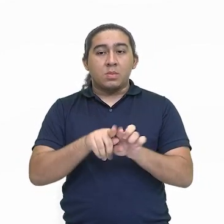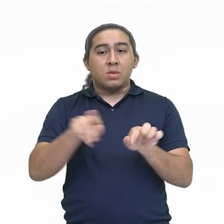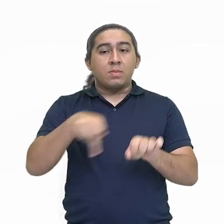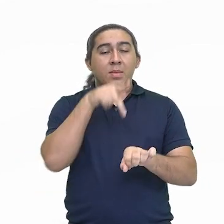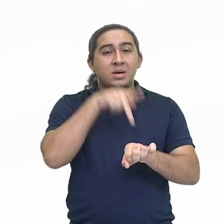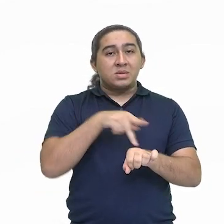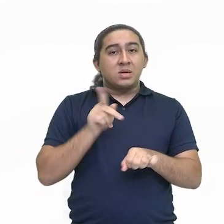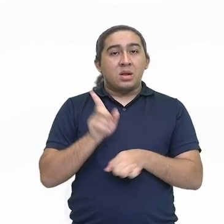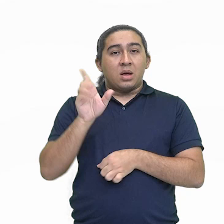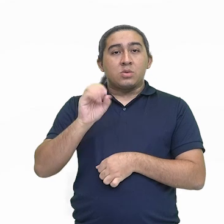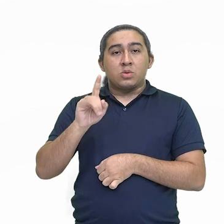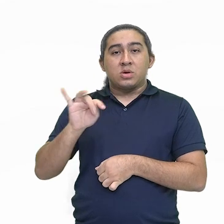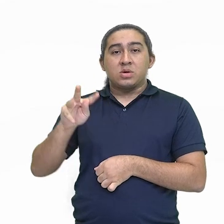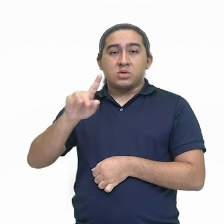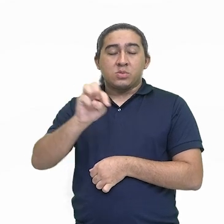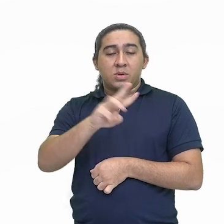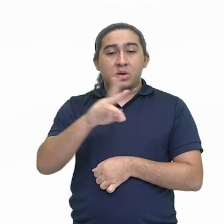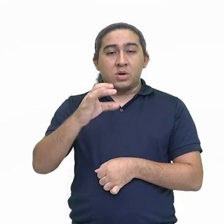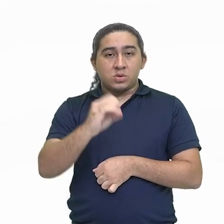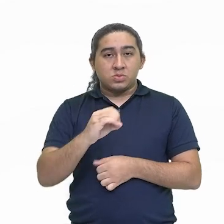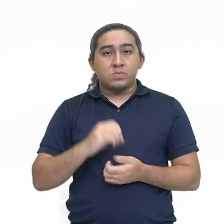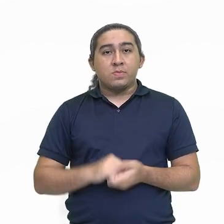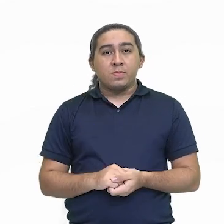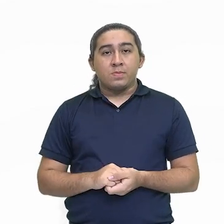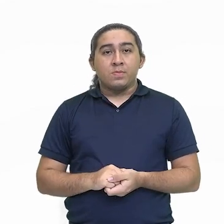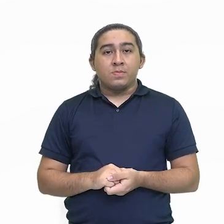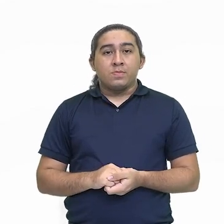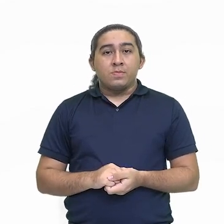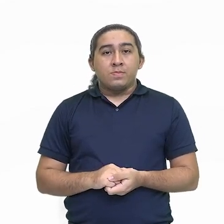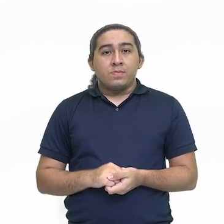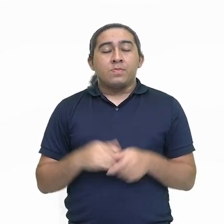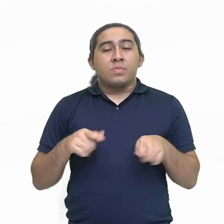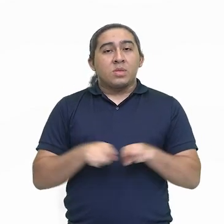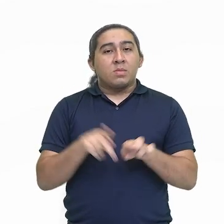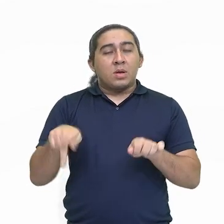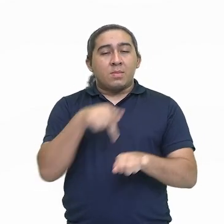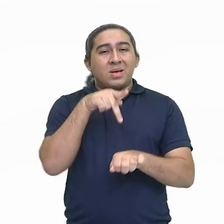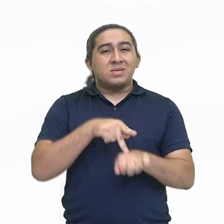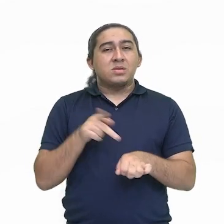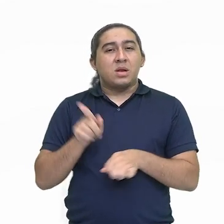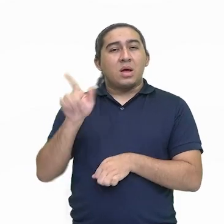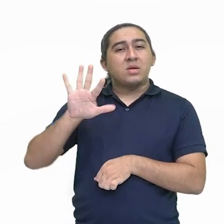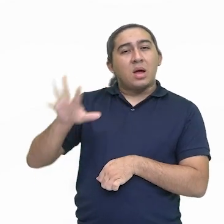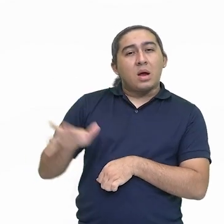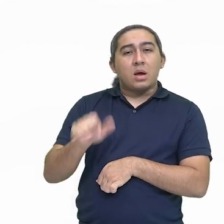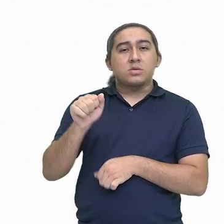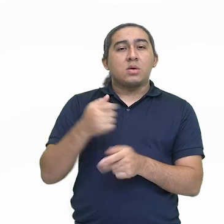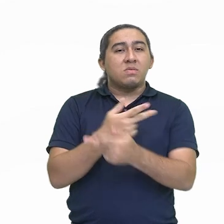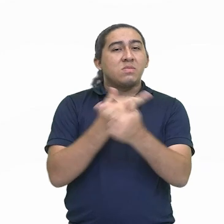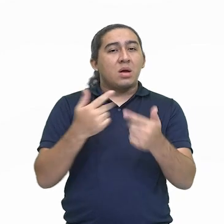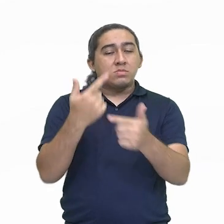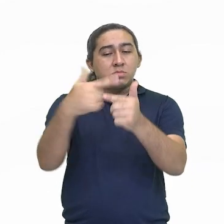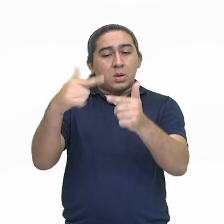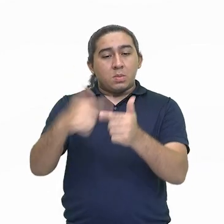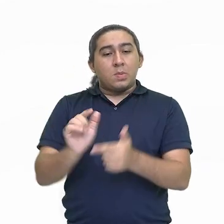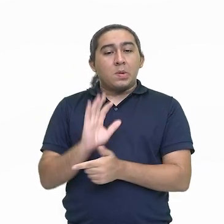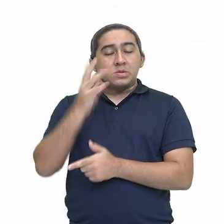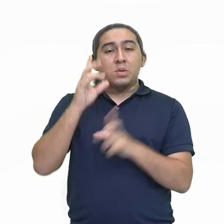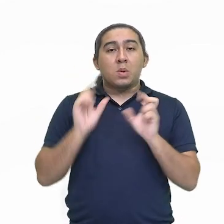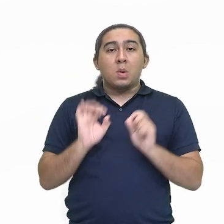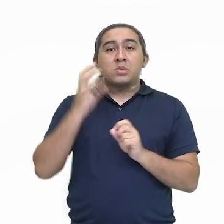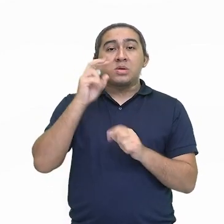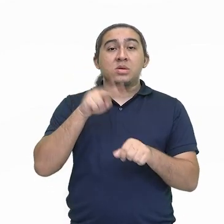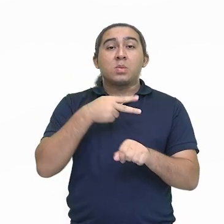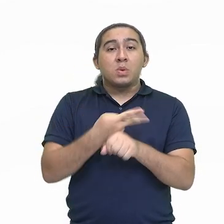do Oriente Médio, em países ali da Ásia, né? vários conflitos acontecendo, e o que acontece?